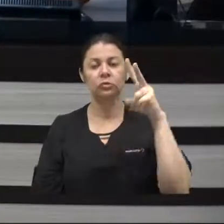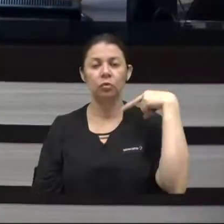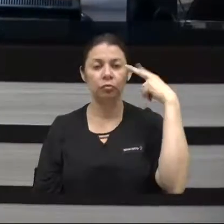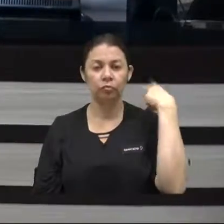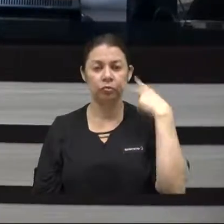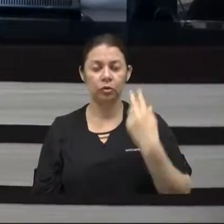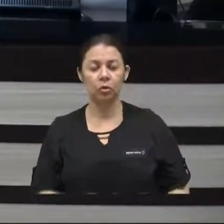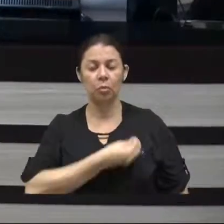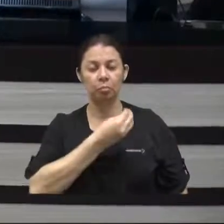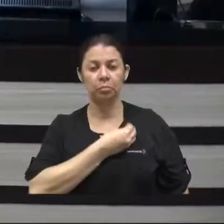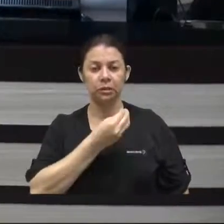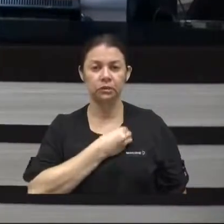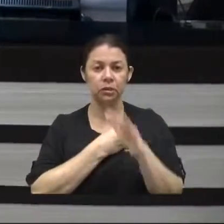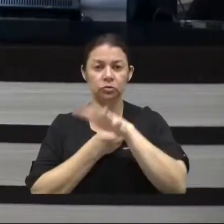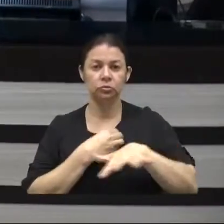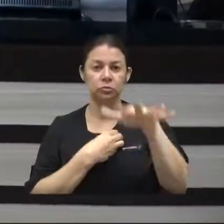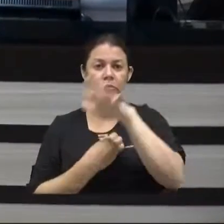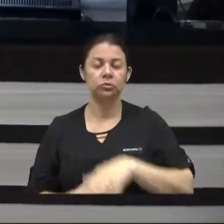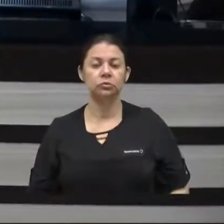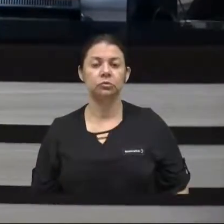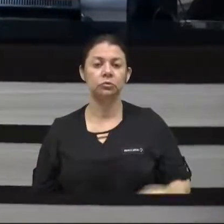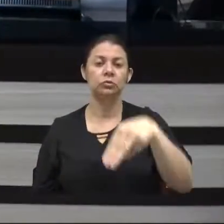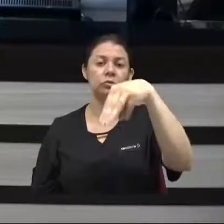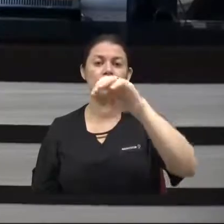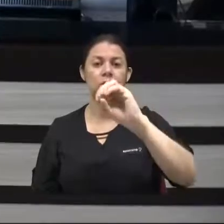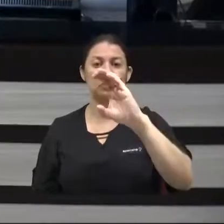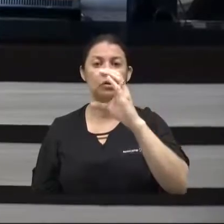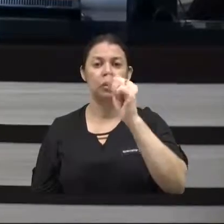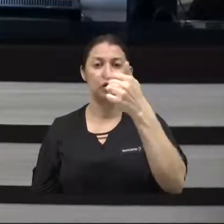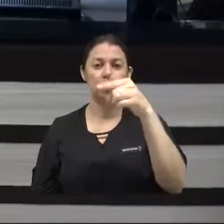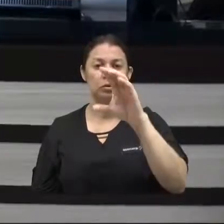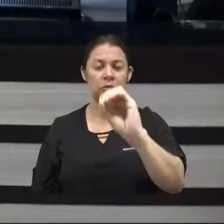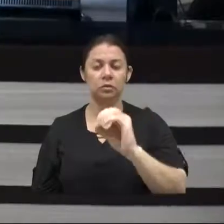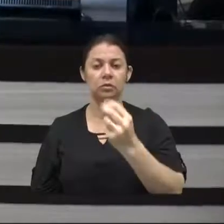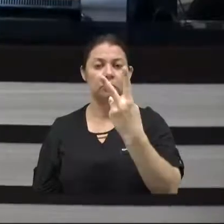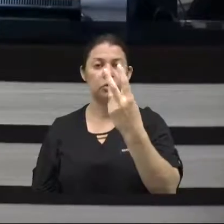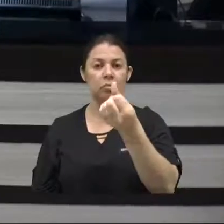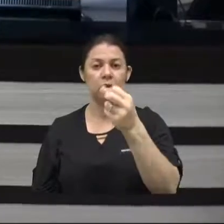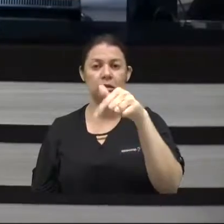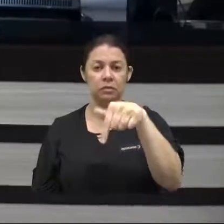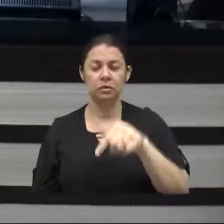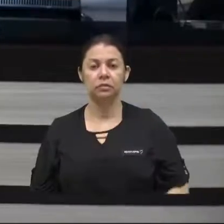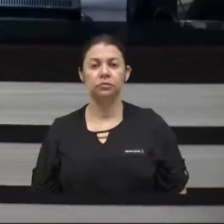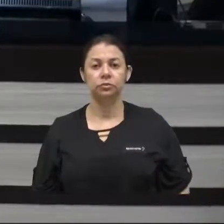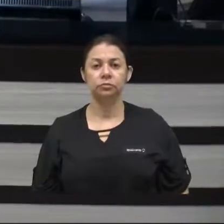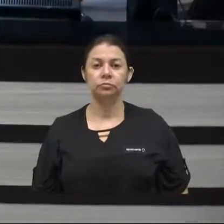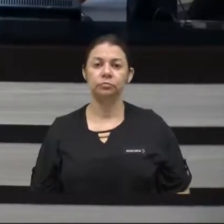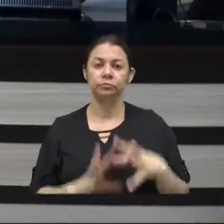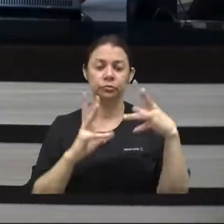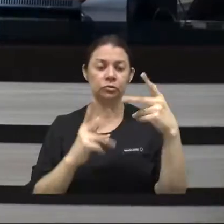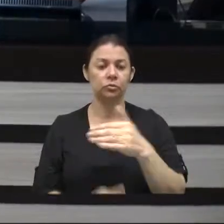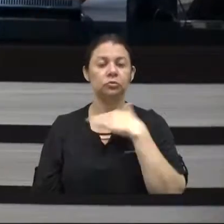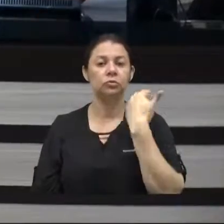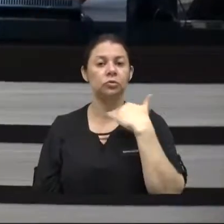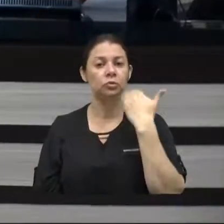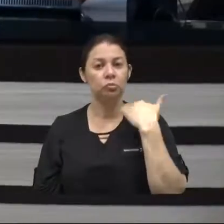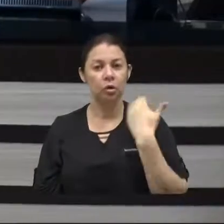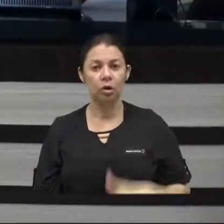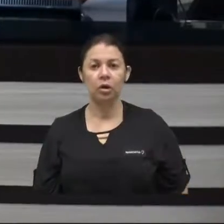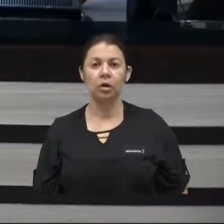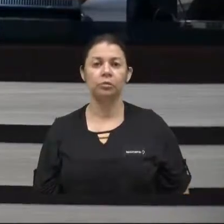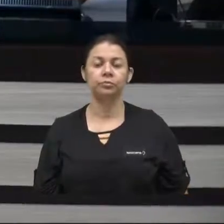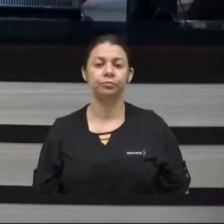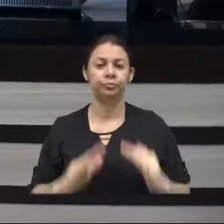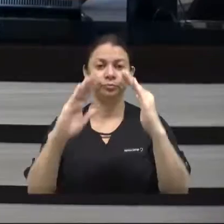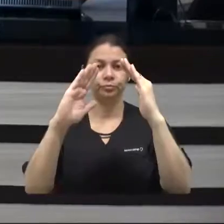plenário. Moção 267, moção de pesar pelas vítimas da Catedral Metropolitana de Campinas no